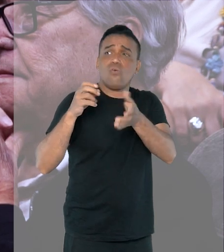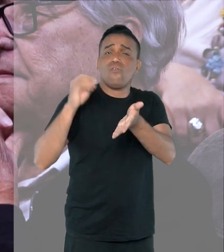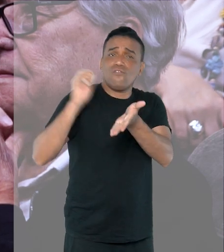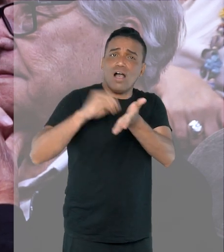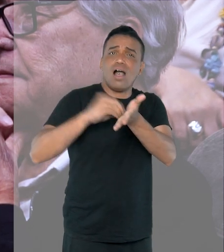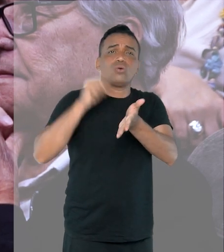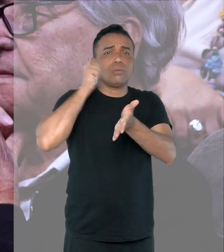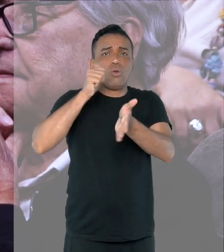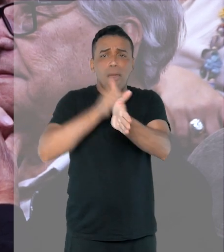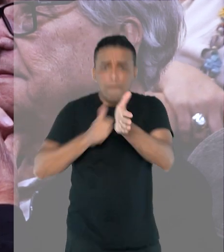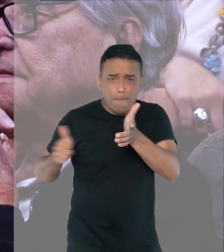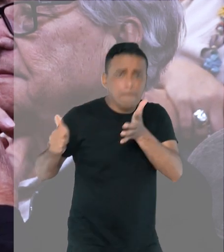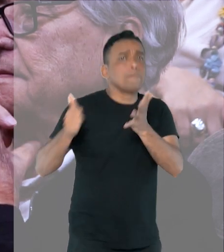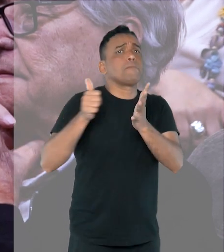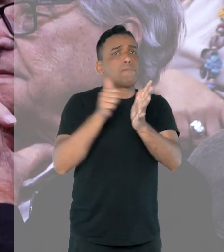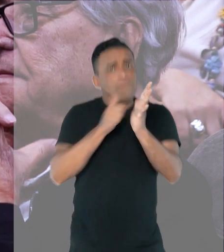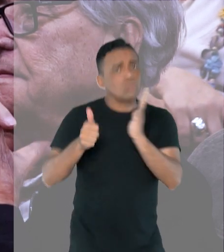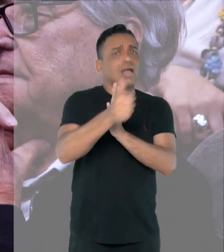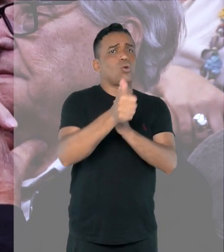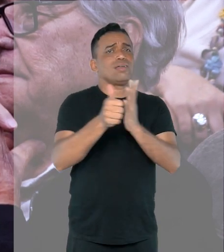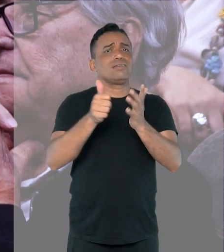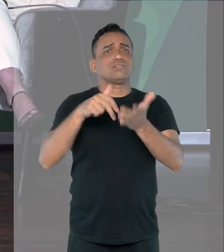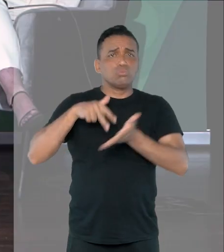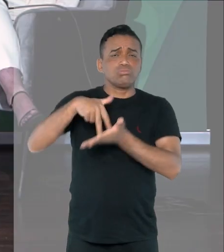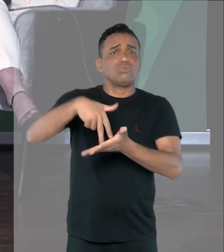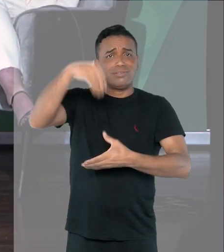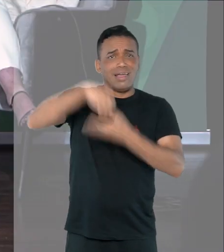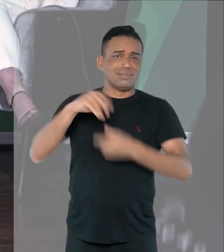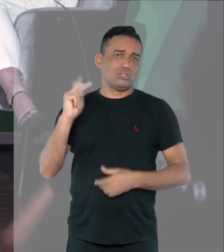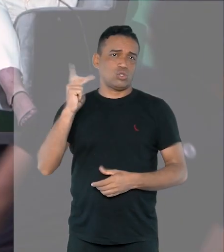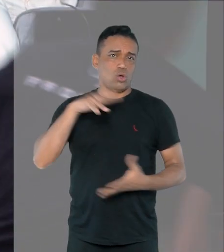papel da mulher ao longo da história, sabe? Queria saber um pouquinho mais sobre isso. Assim.